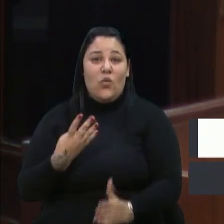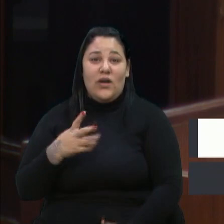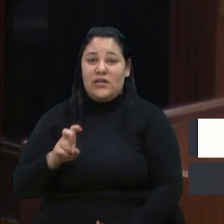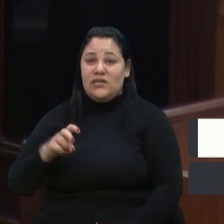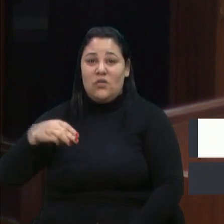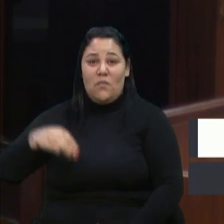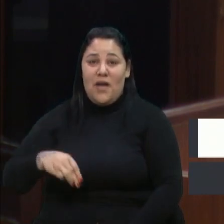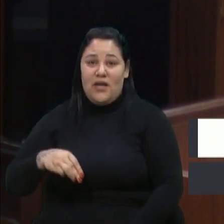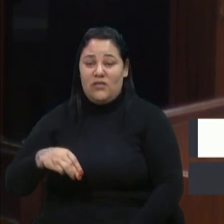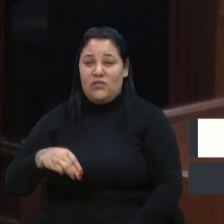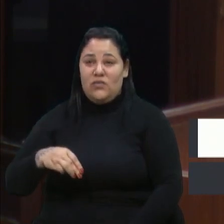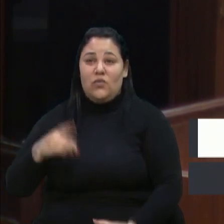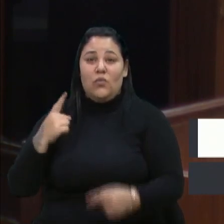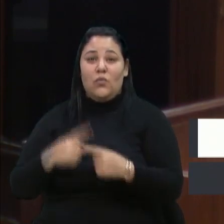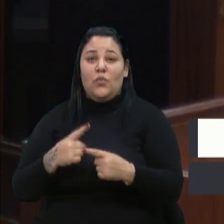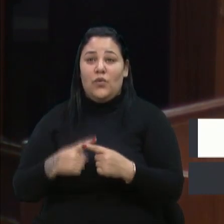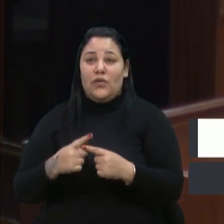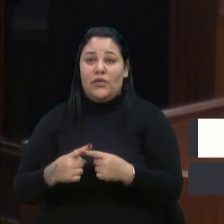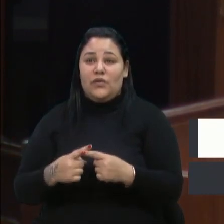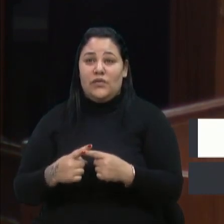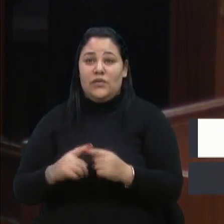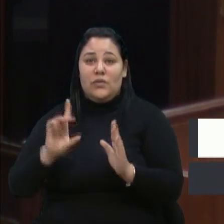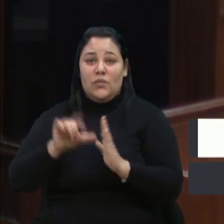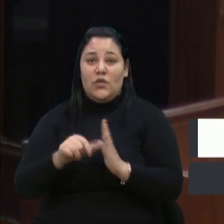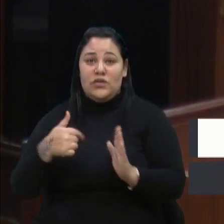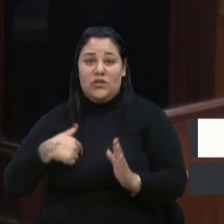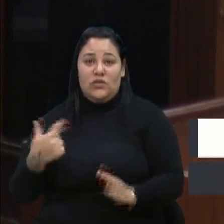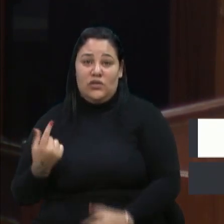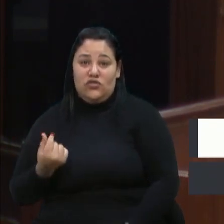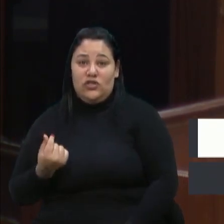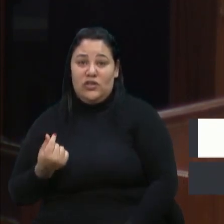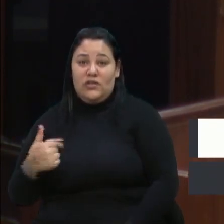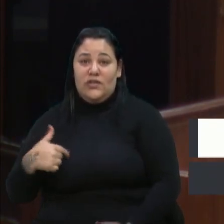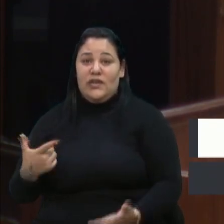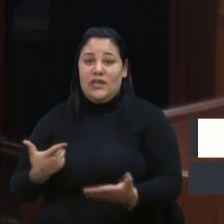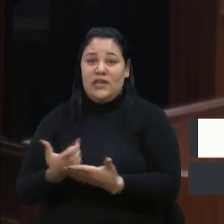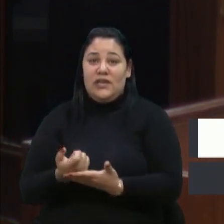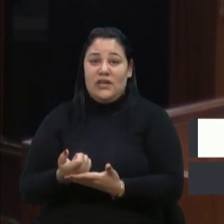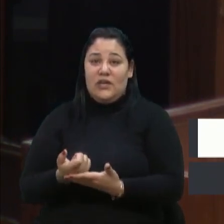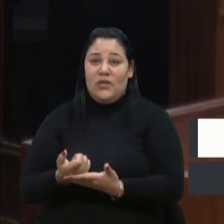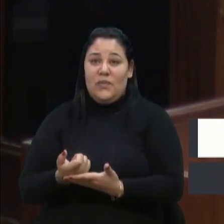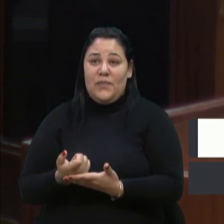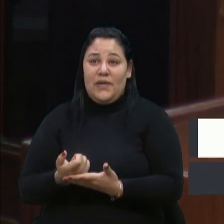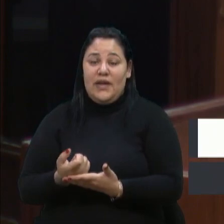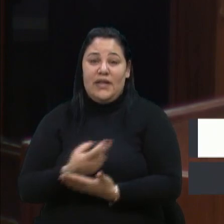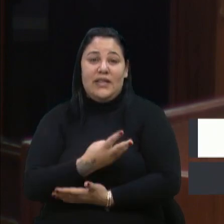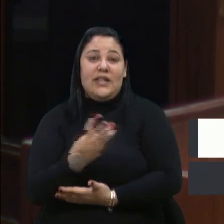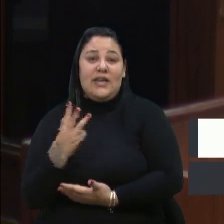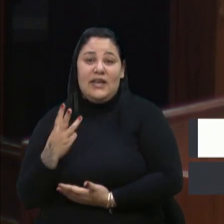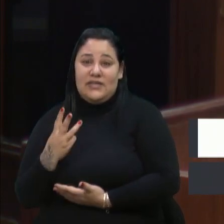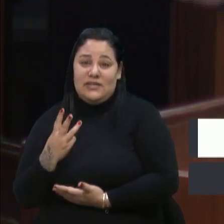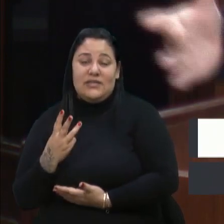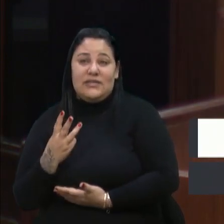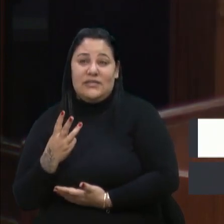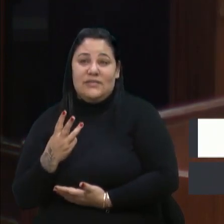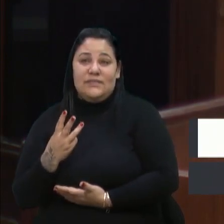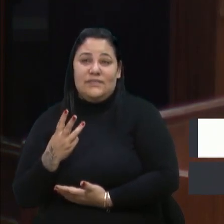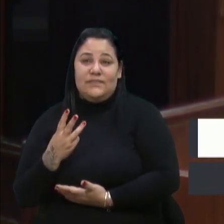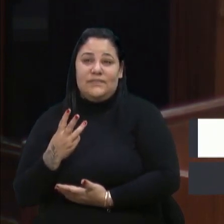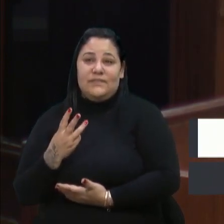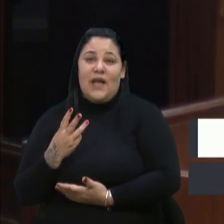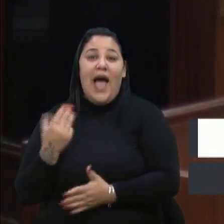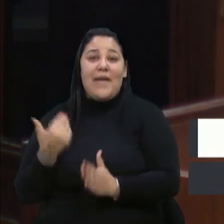quadrados. Porque daí daqui a pouco o Rafael pode ter dinheiro e querer comprar 3 bancas e ficar com 100 e poucos metros, e aí